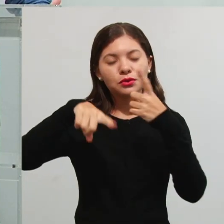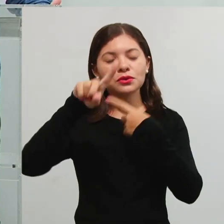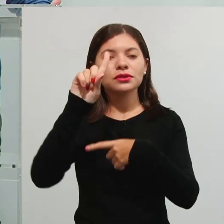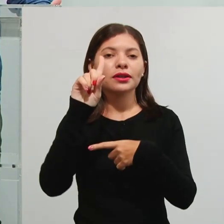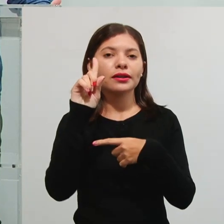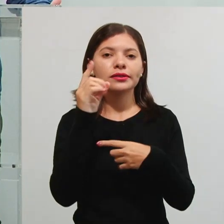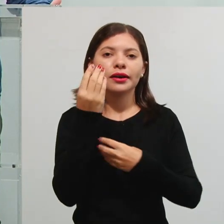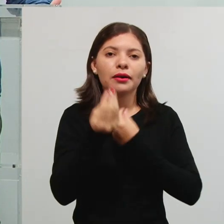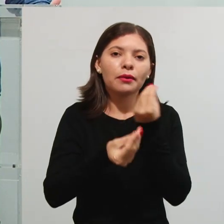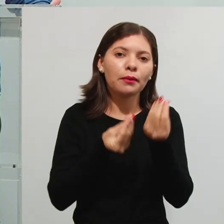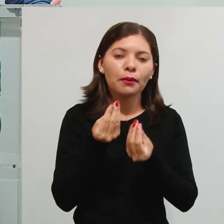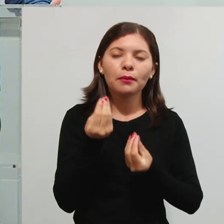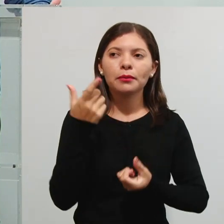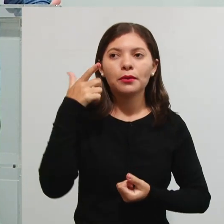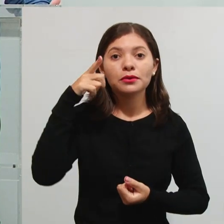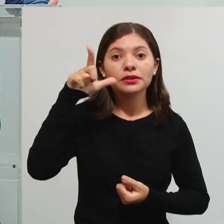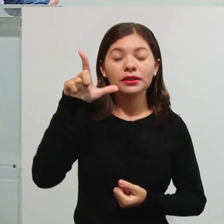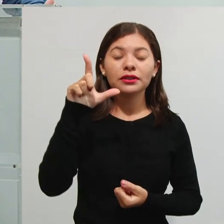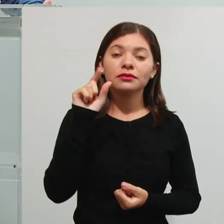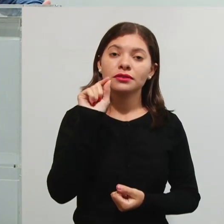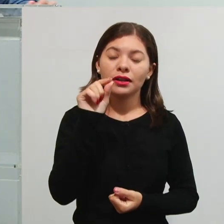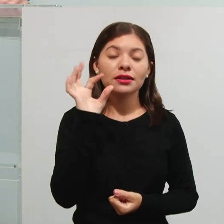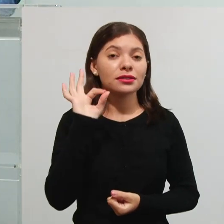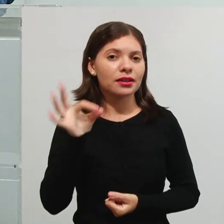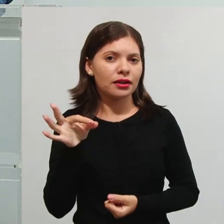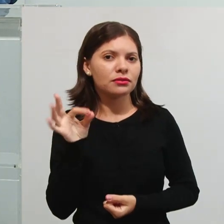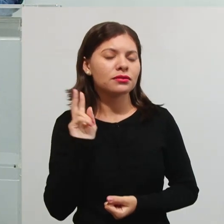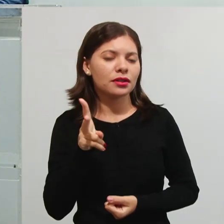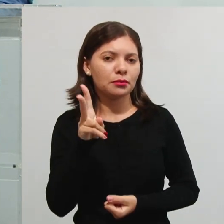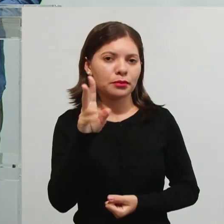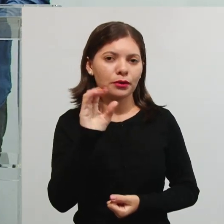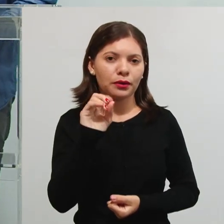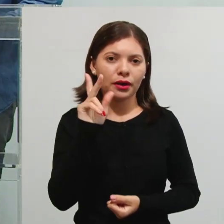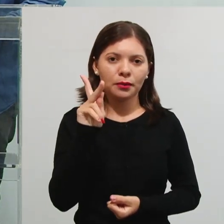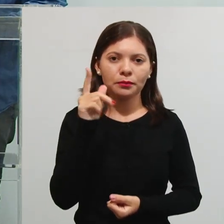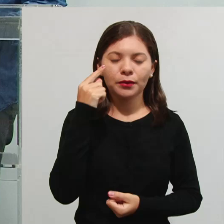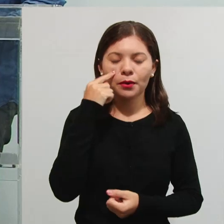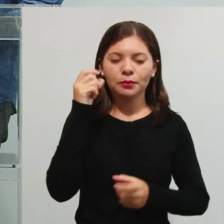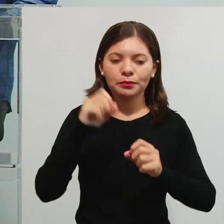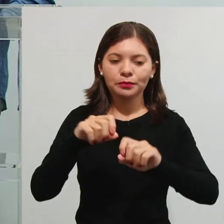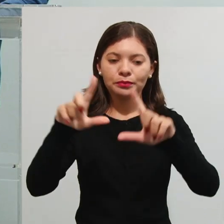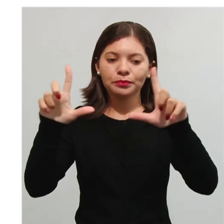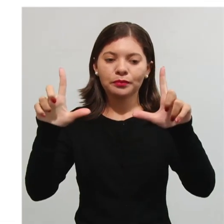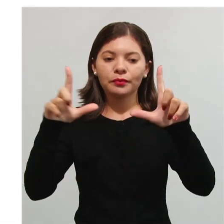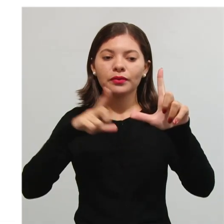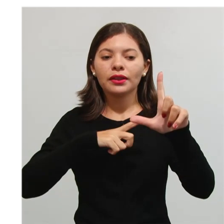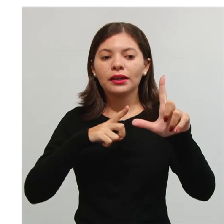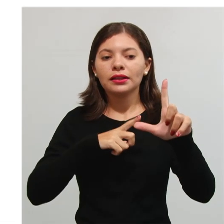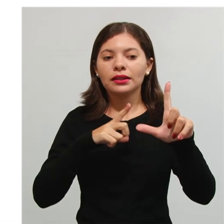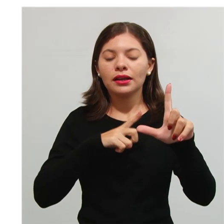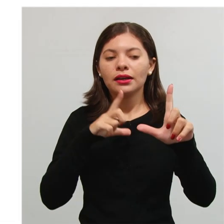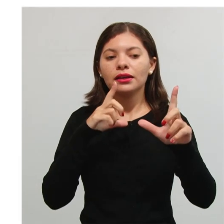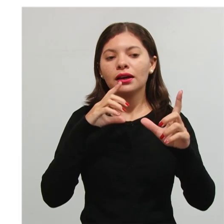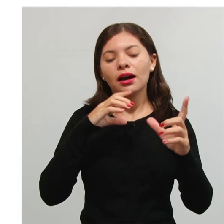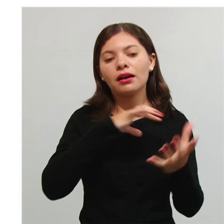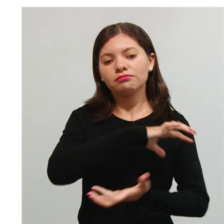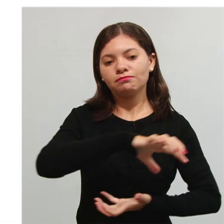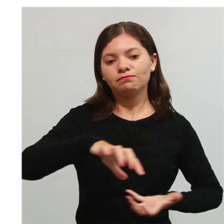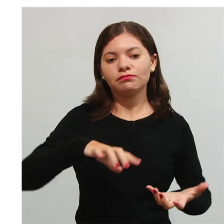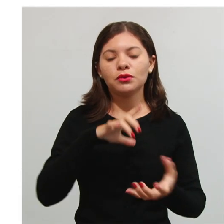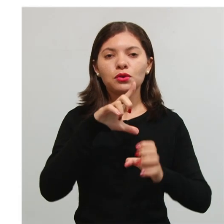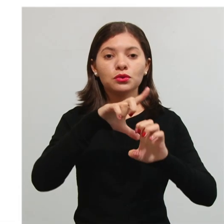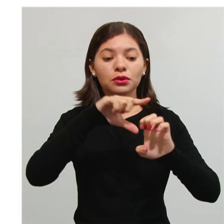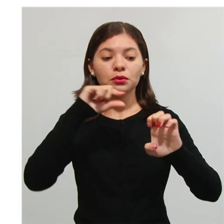desde que você faça da forma correta, ok? Então, seguindo aqui no nosso conteúdo, nós temos a revolução